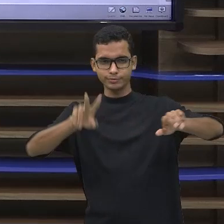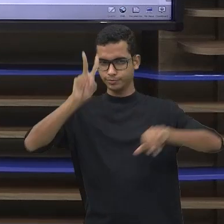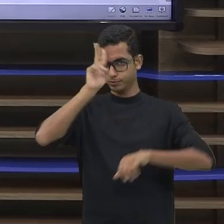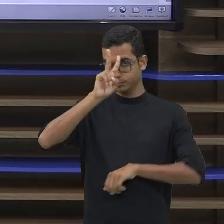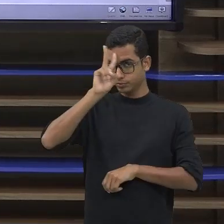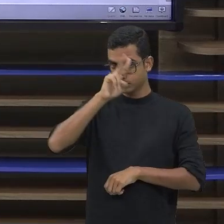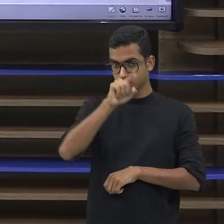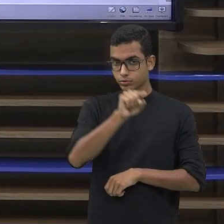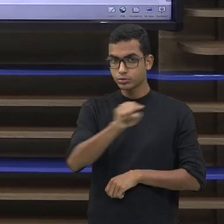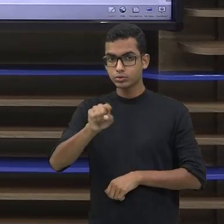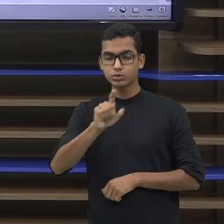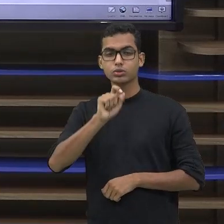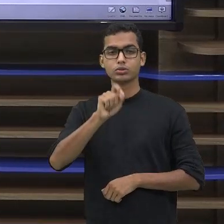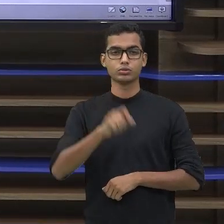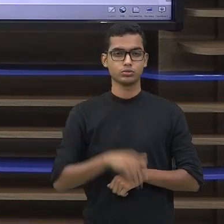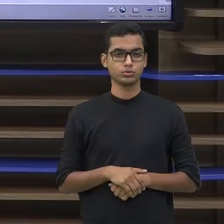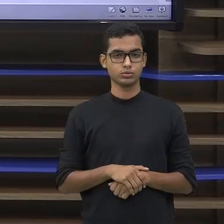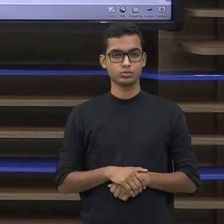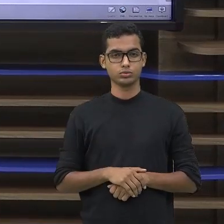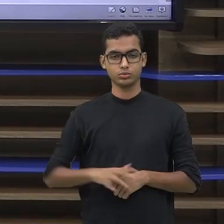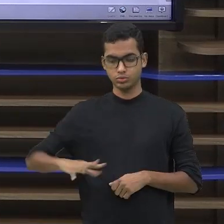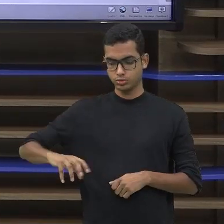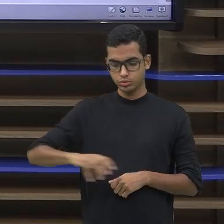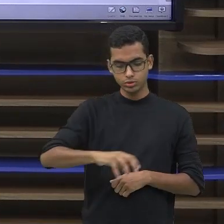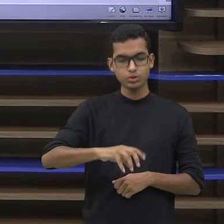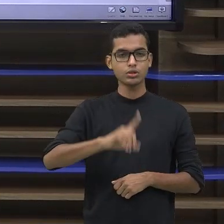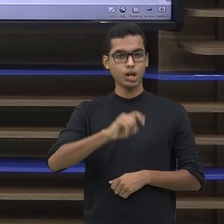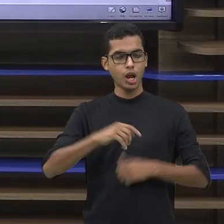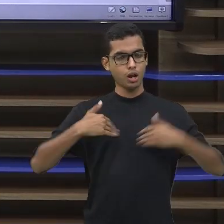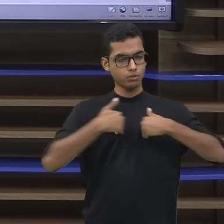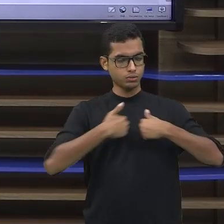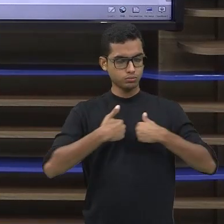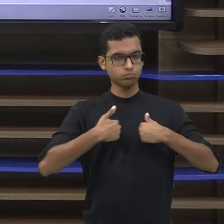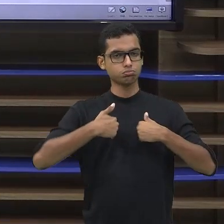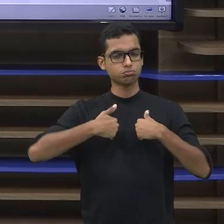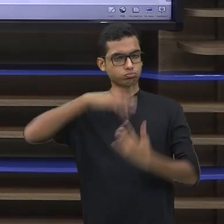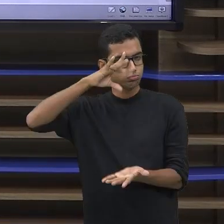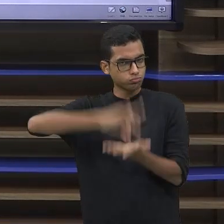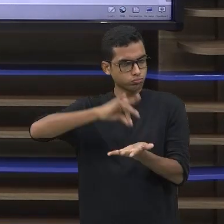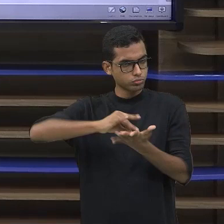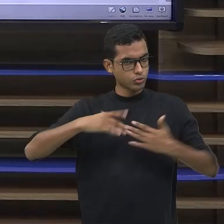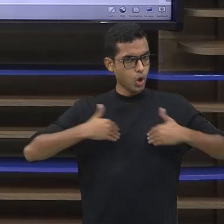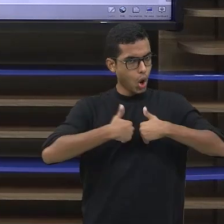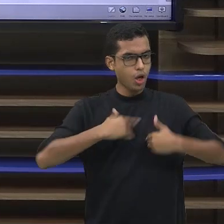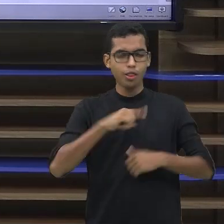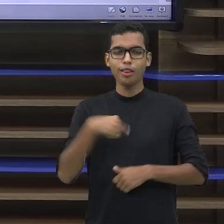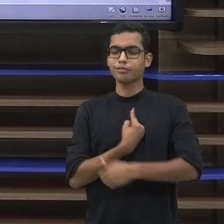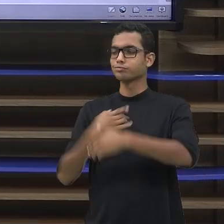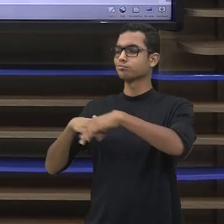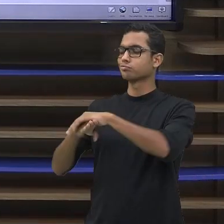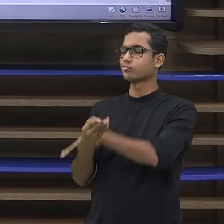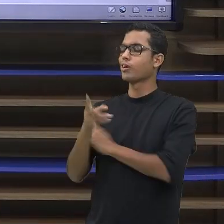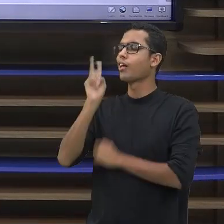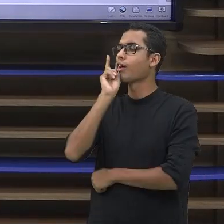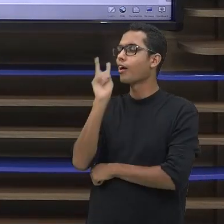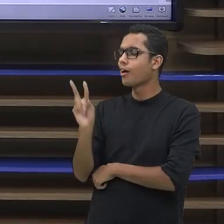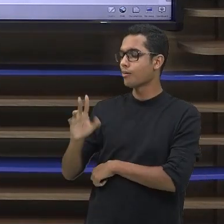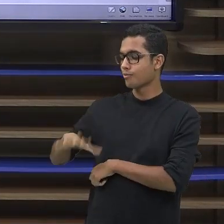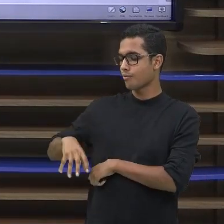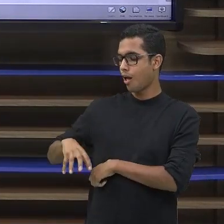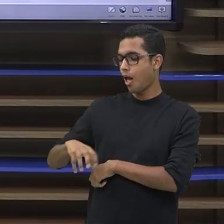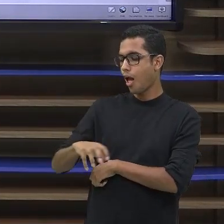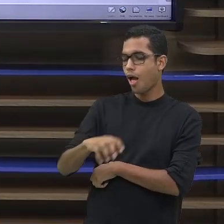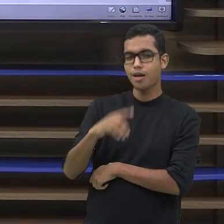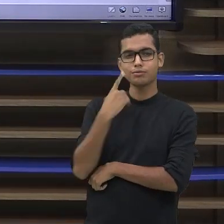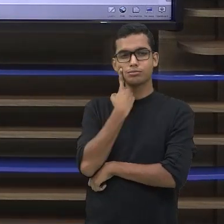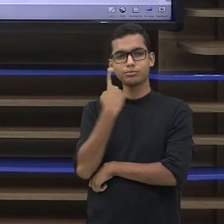lembrando, esponjas são animais, tá bom? Aí a gente está acostumado a ver esponjas, né, quando aparece